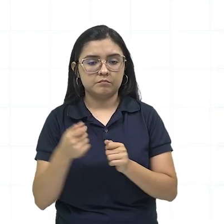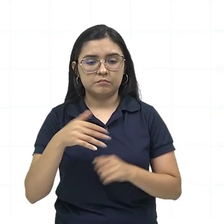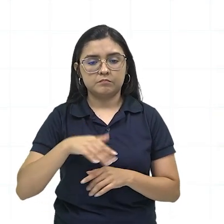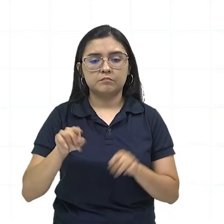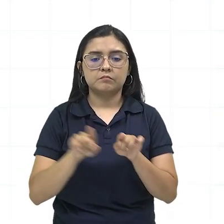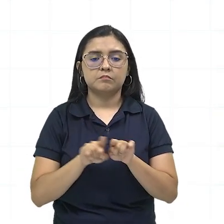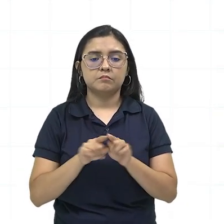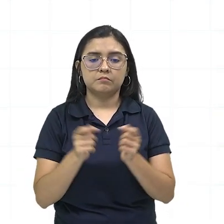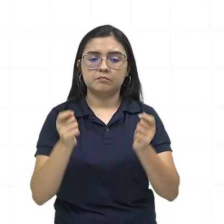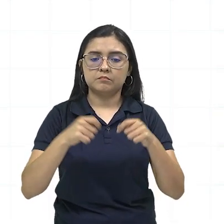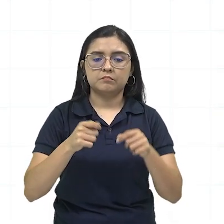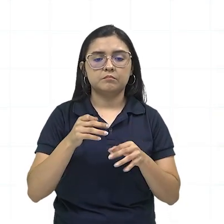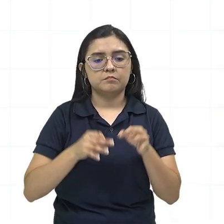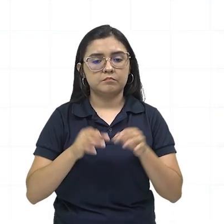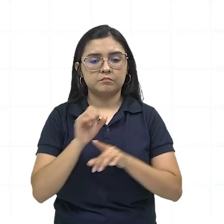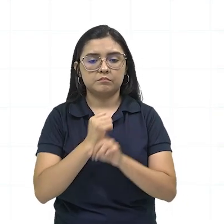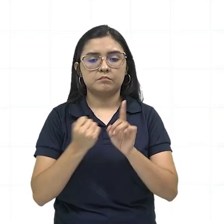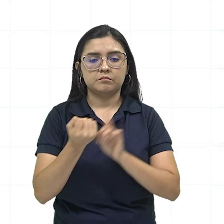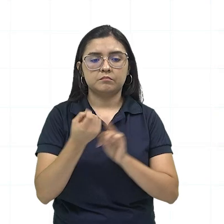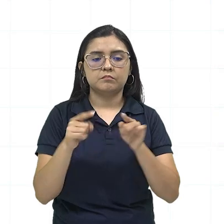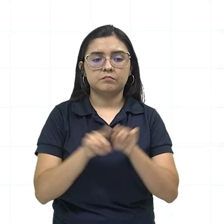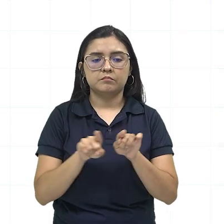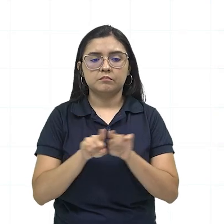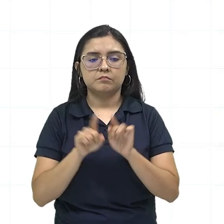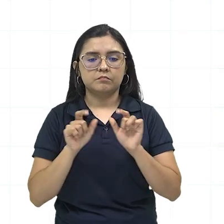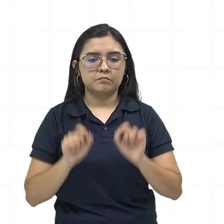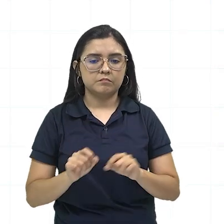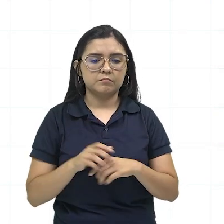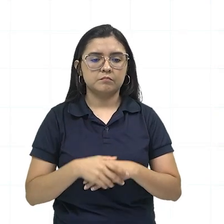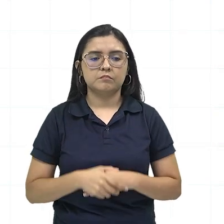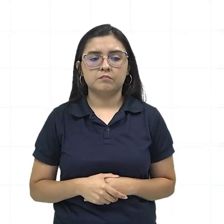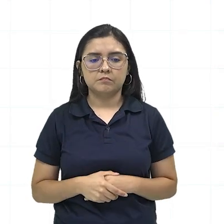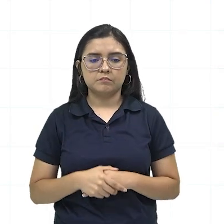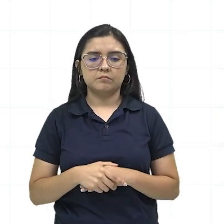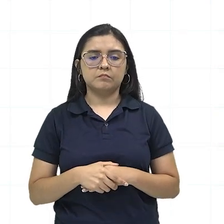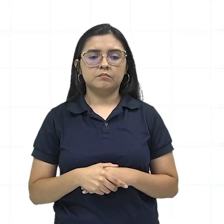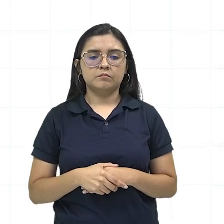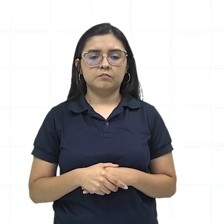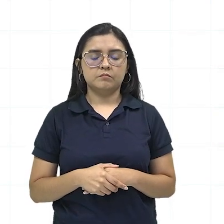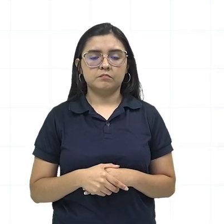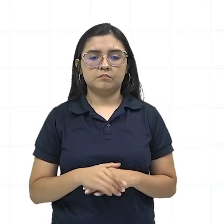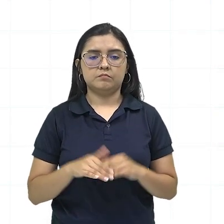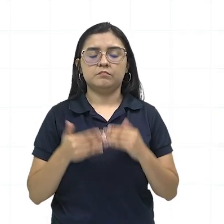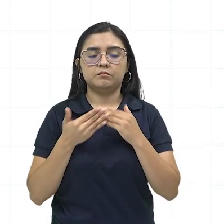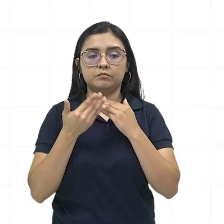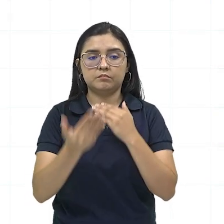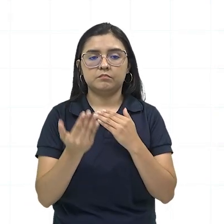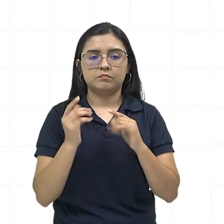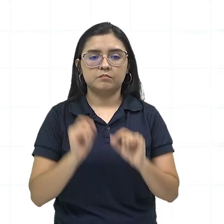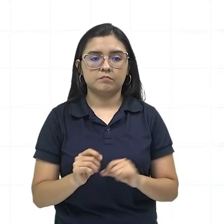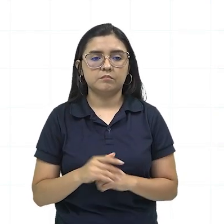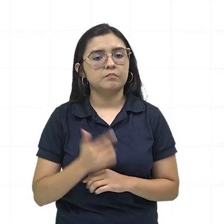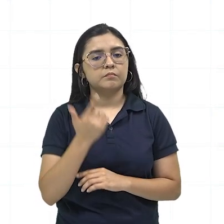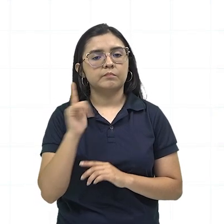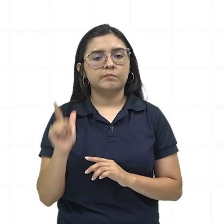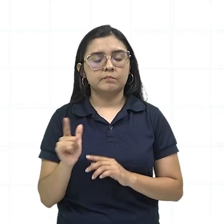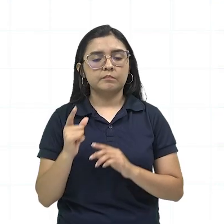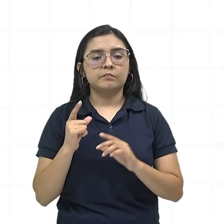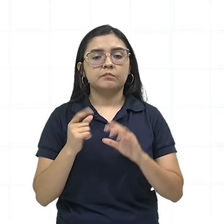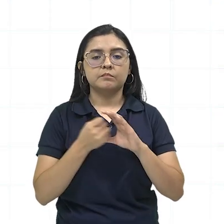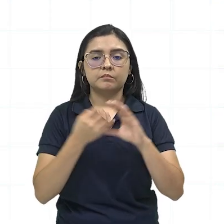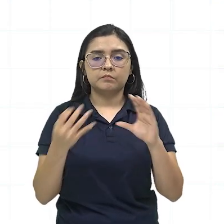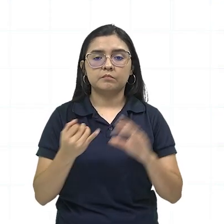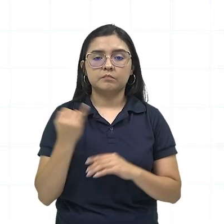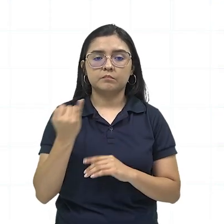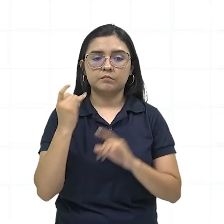promove a justiça social e a inclusão de perspectivas variadas. Na sequência, outro aspecto fundamental